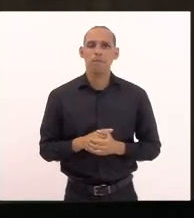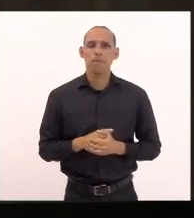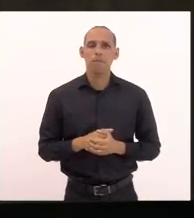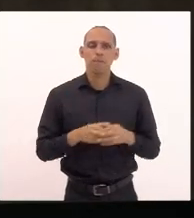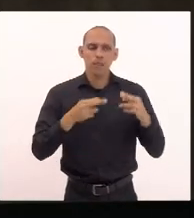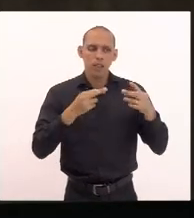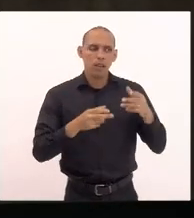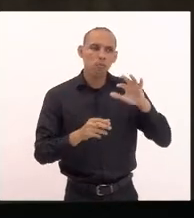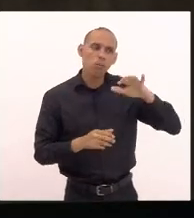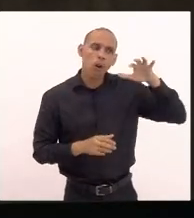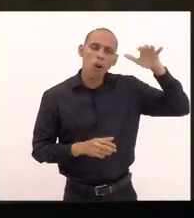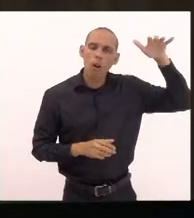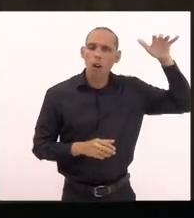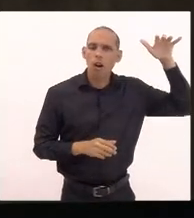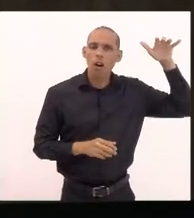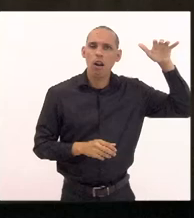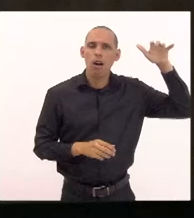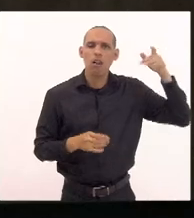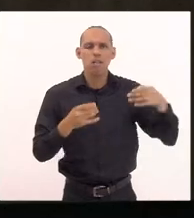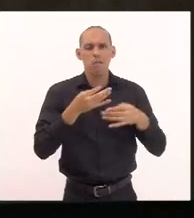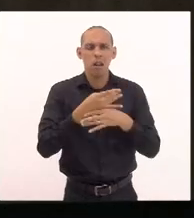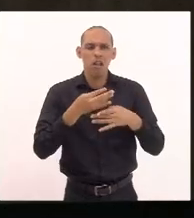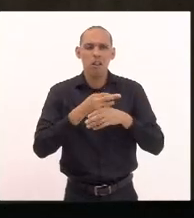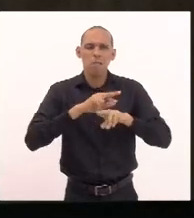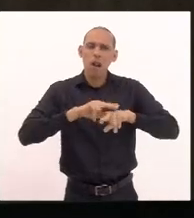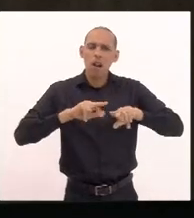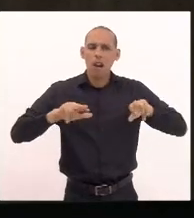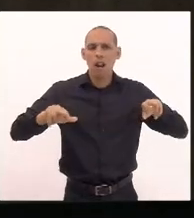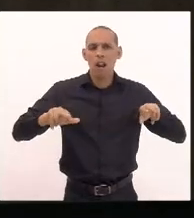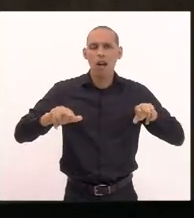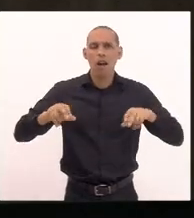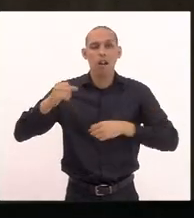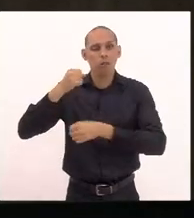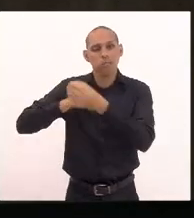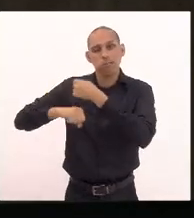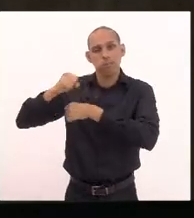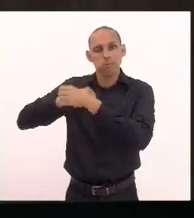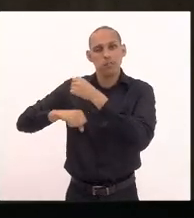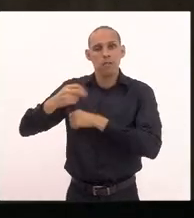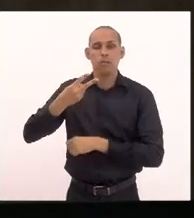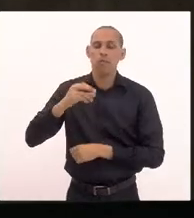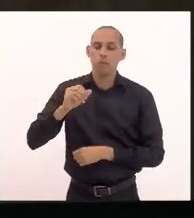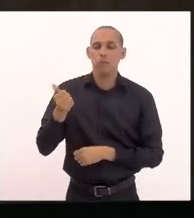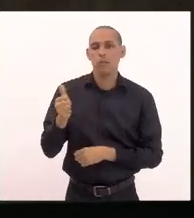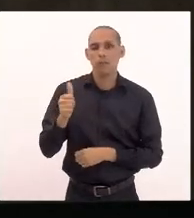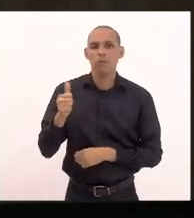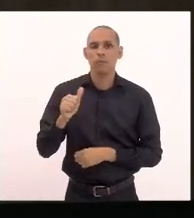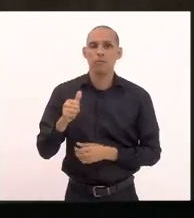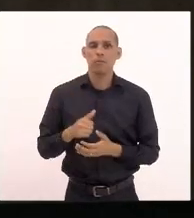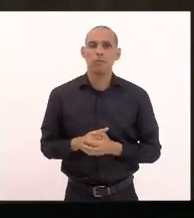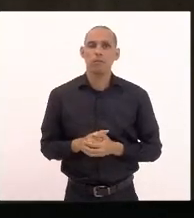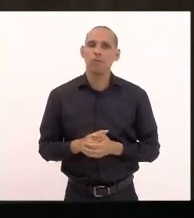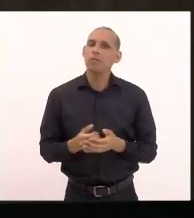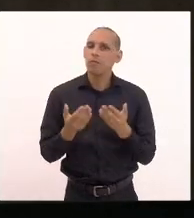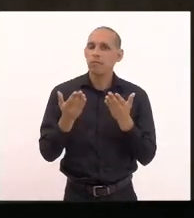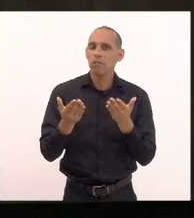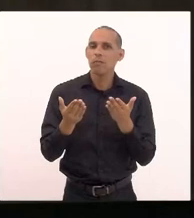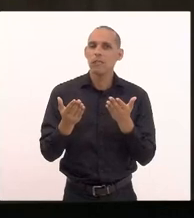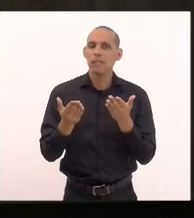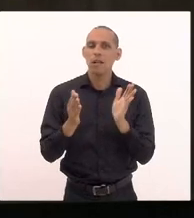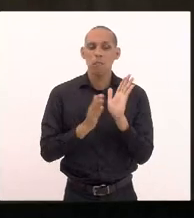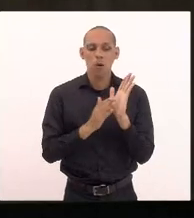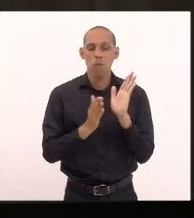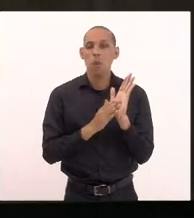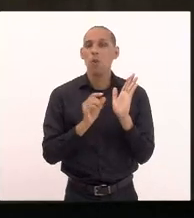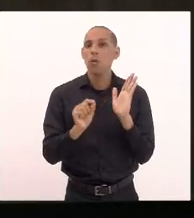região serrana em diversos municípios no ano de 2011. Vossa Excelência não está